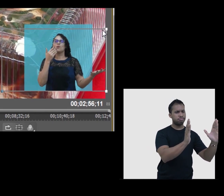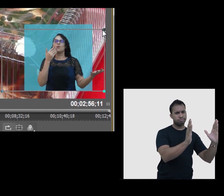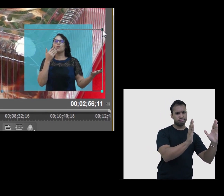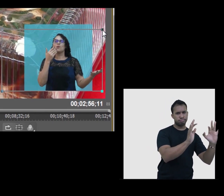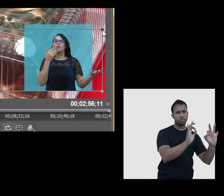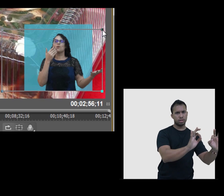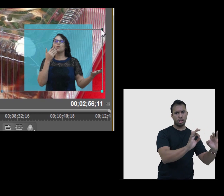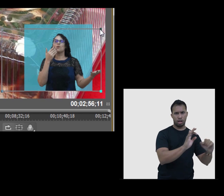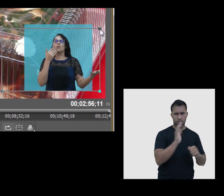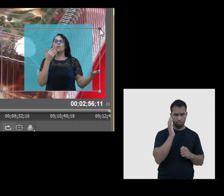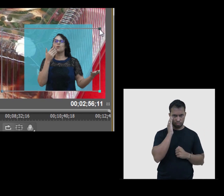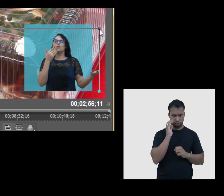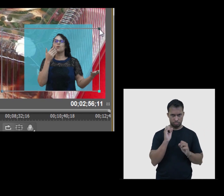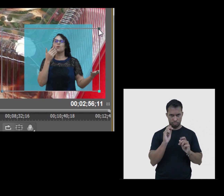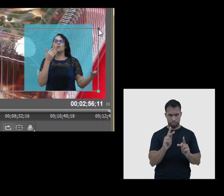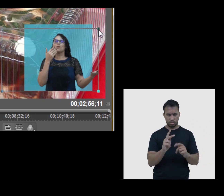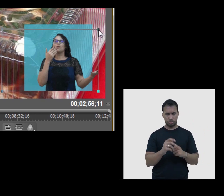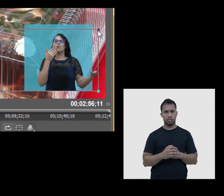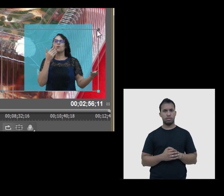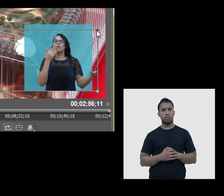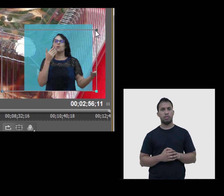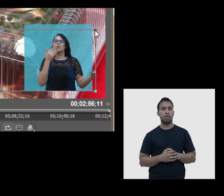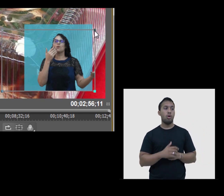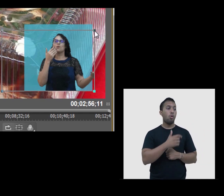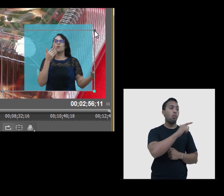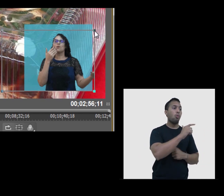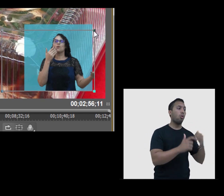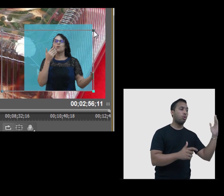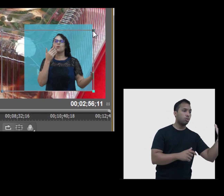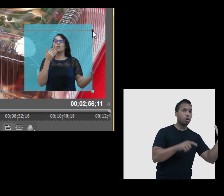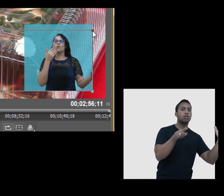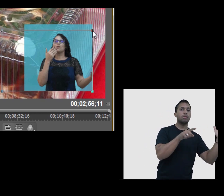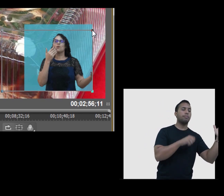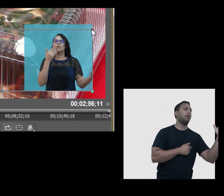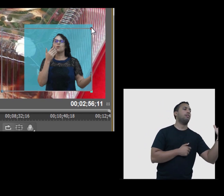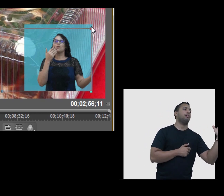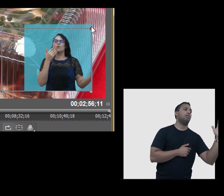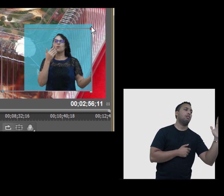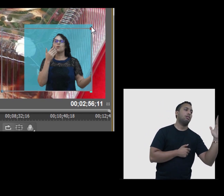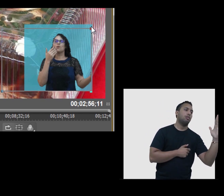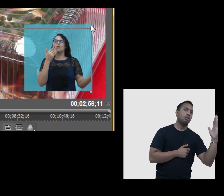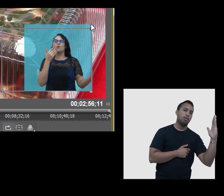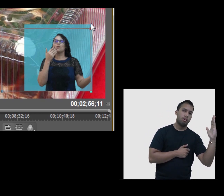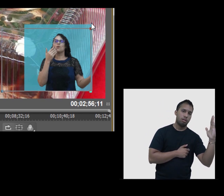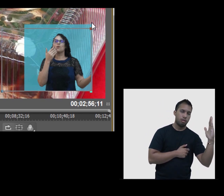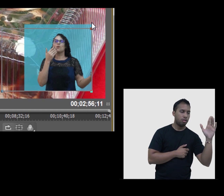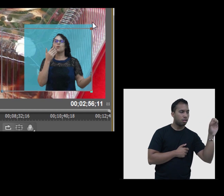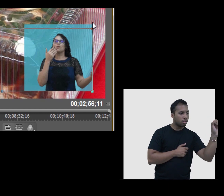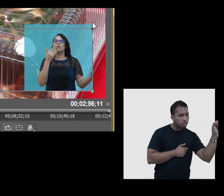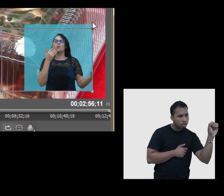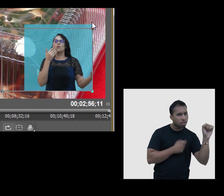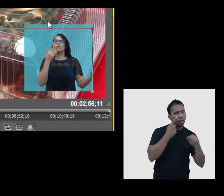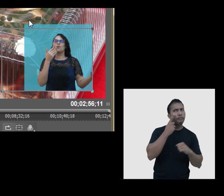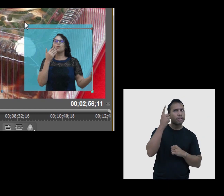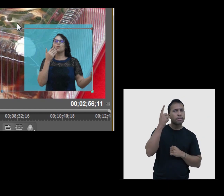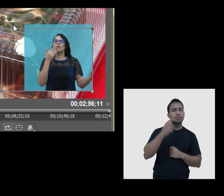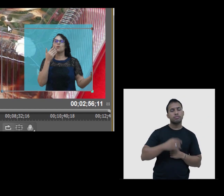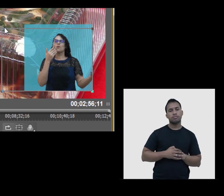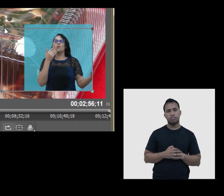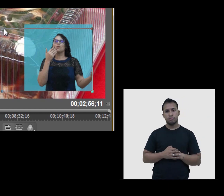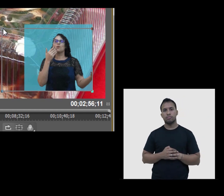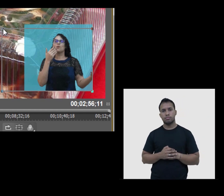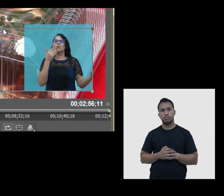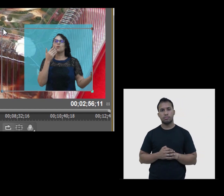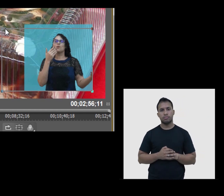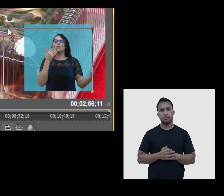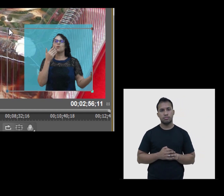pouco à esquerda até ele ficar nas dimensões da janela. Do outro lado eu vou fazer a mesma coisa. Ó. Vou clicar sobre o